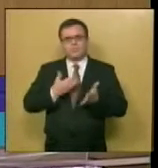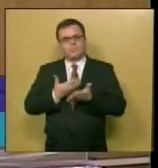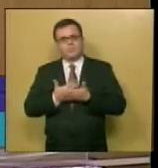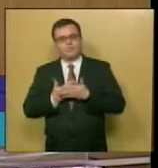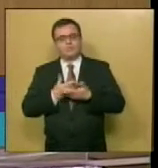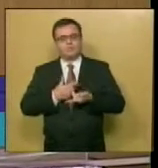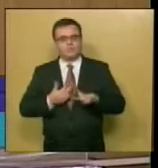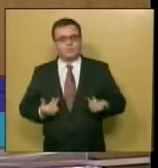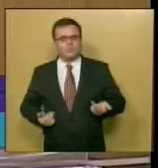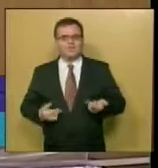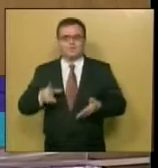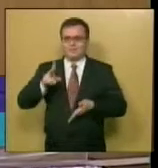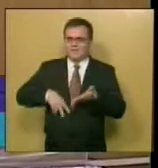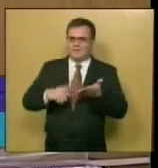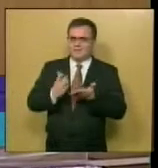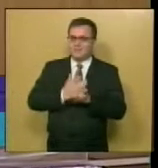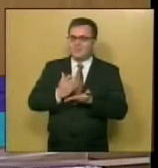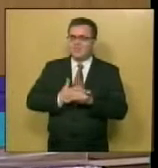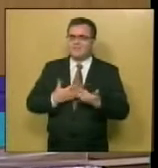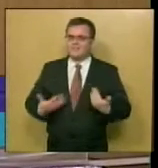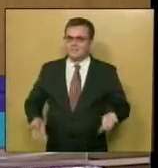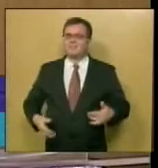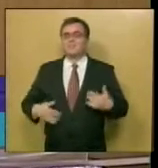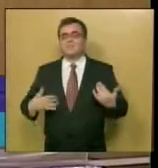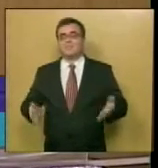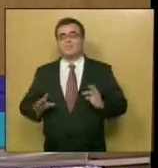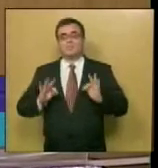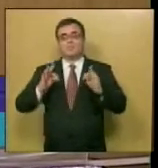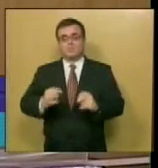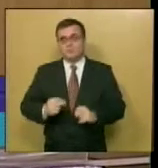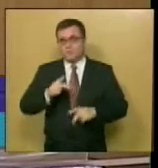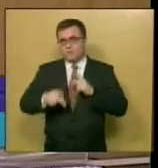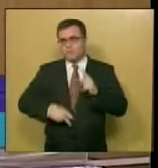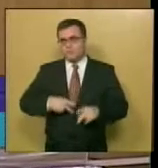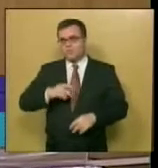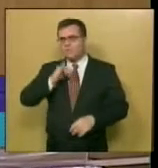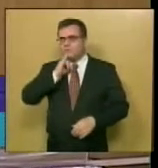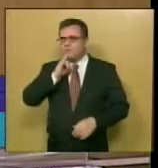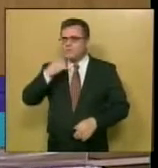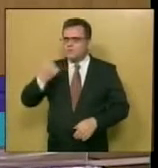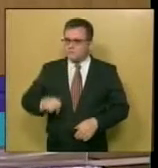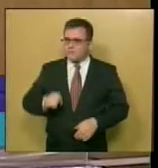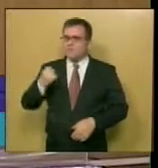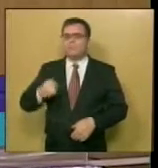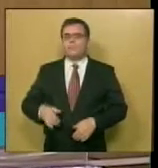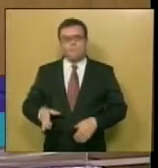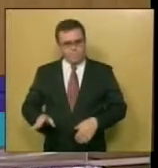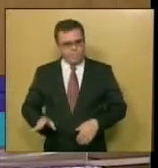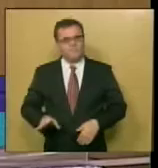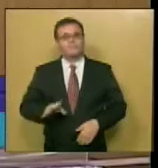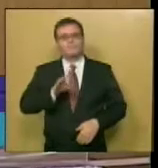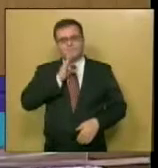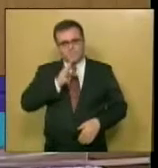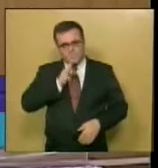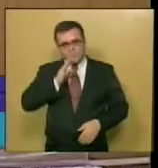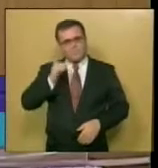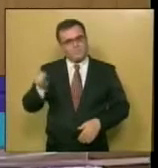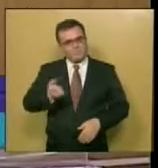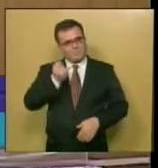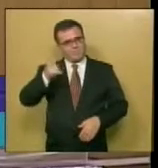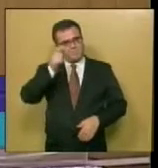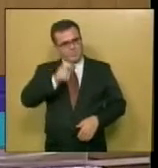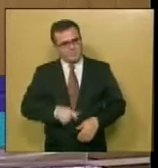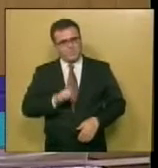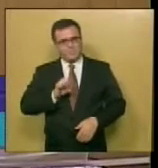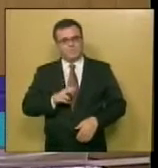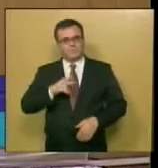comuns, dos empreendedores, enfim, dos itabaianenses e dos sergipanos, que reconhecem a sua importância para aquele